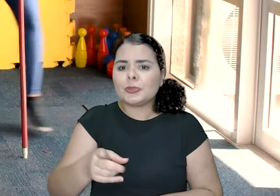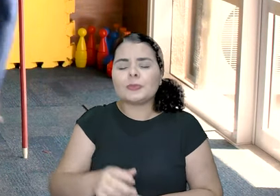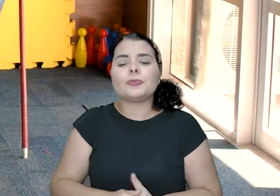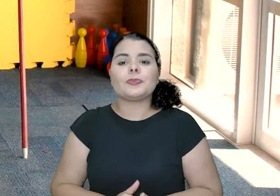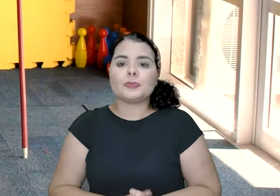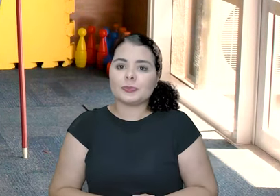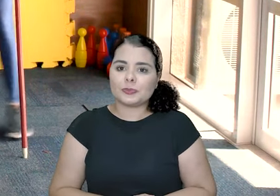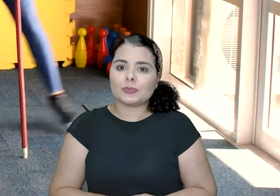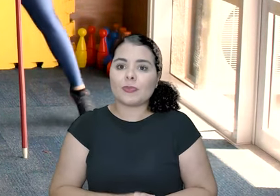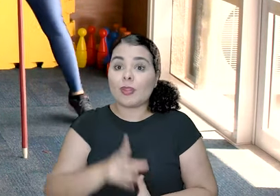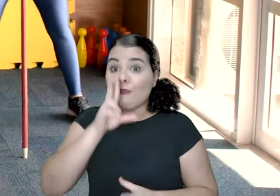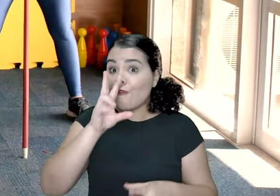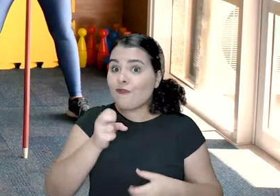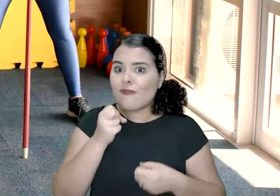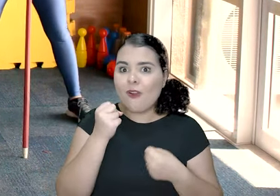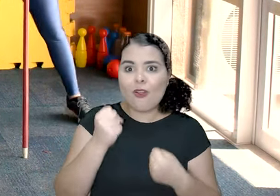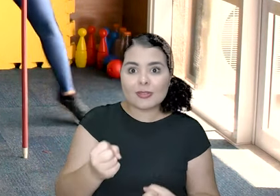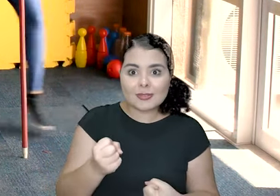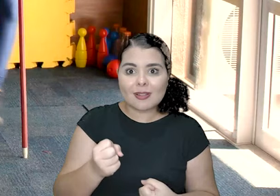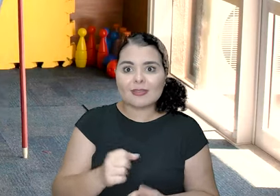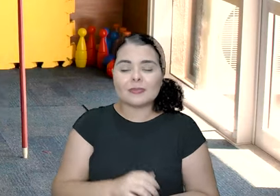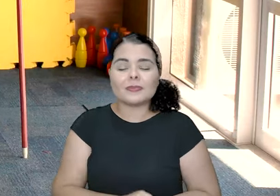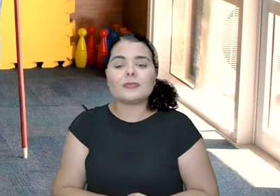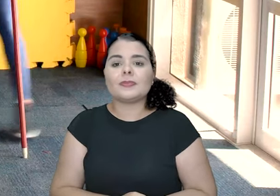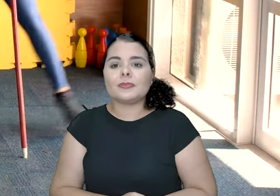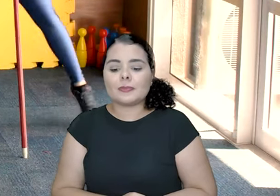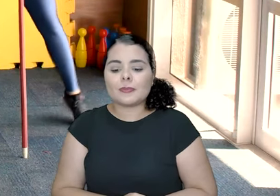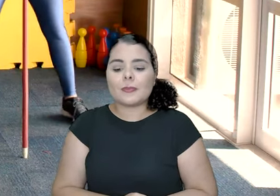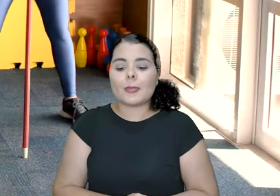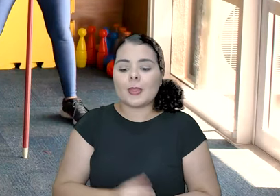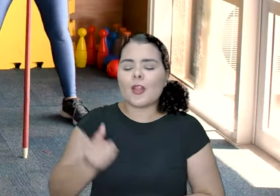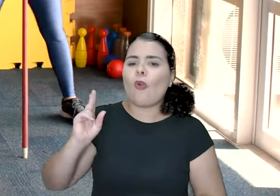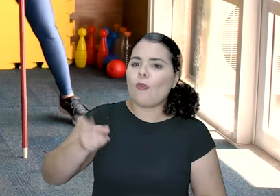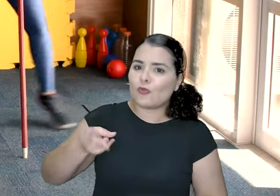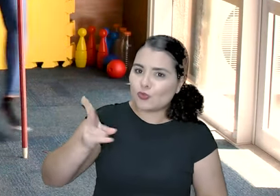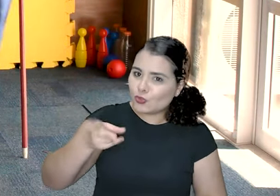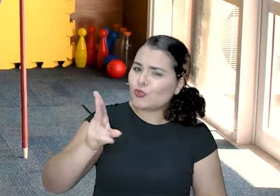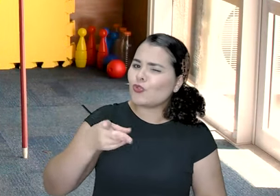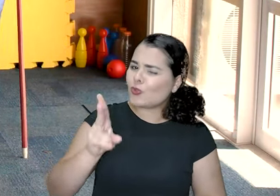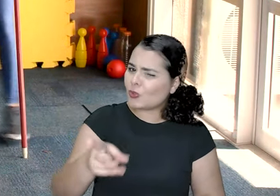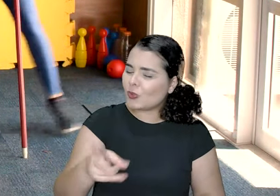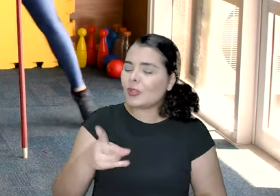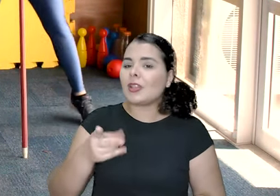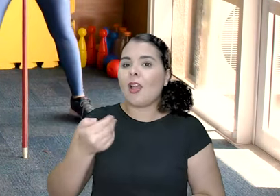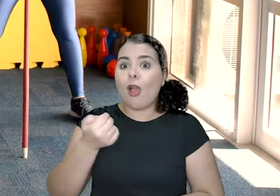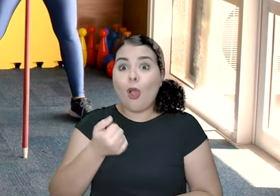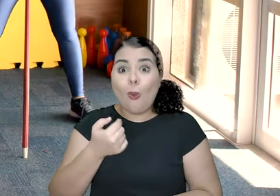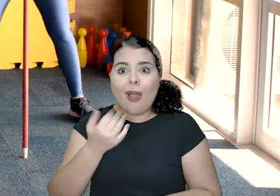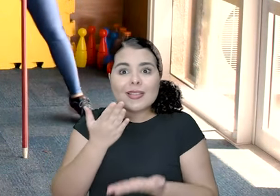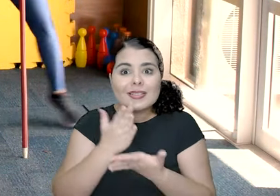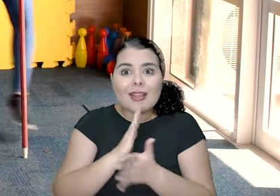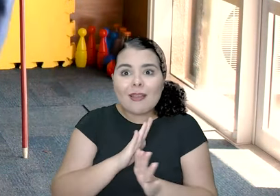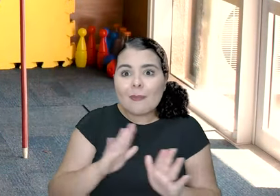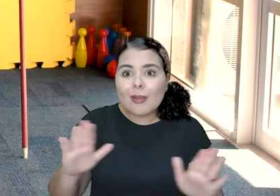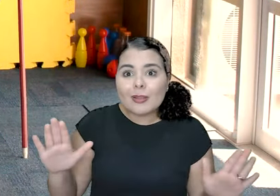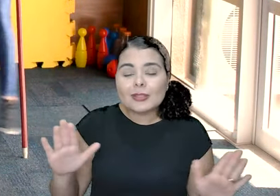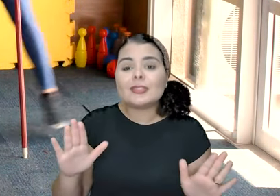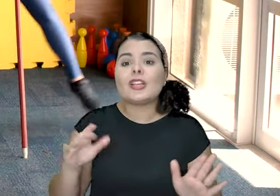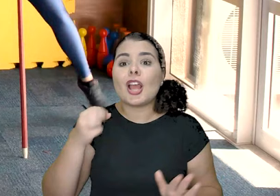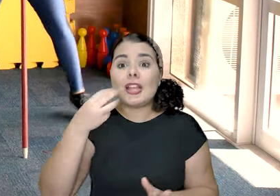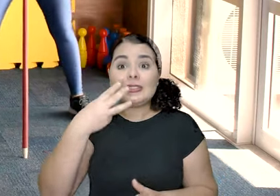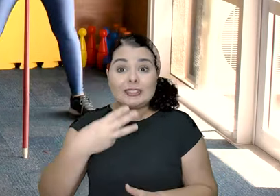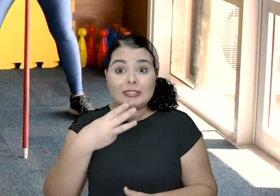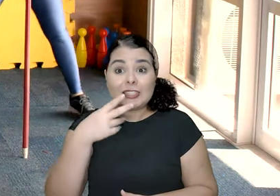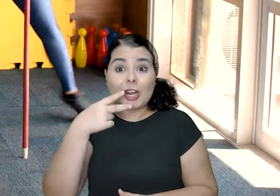Insista. Força. Vai. Mais um pouquinho. Tá terminando.